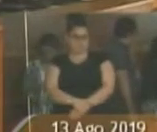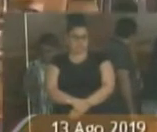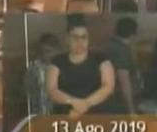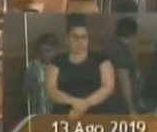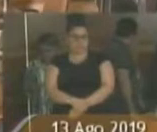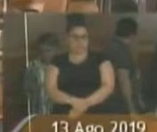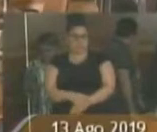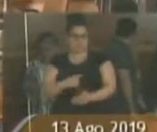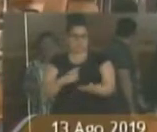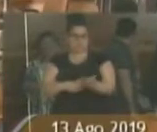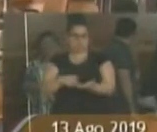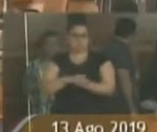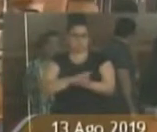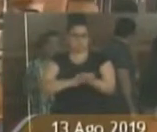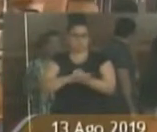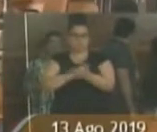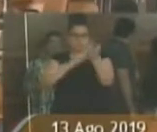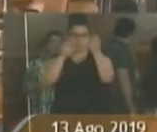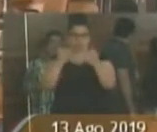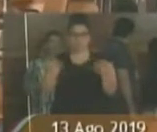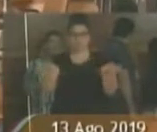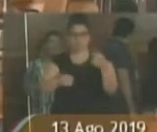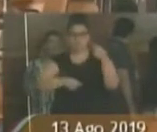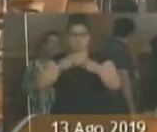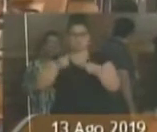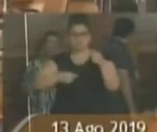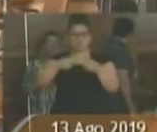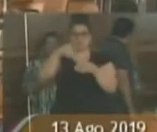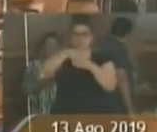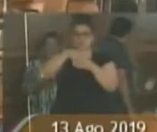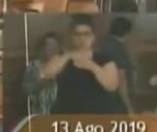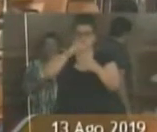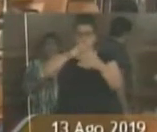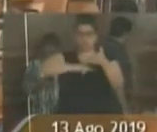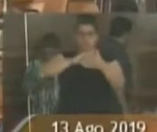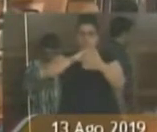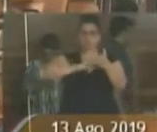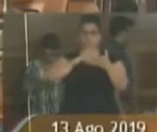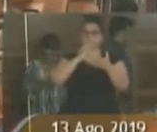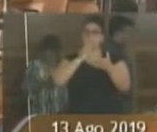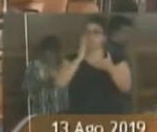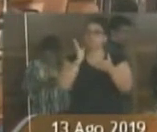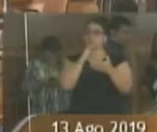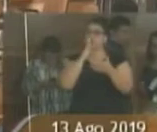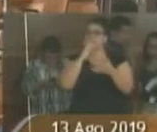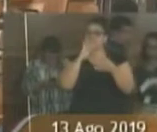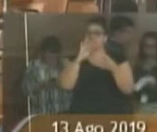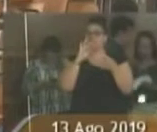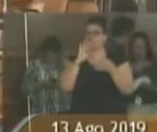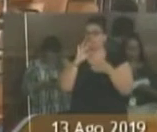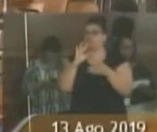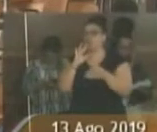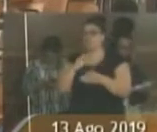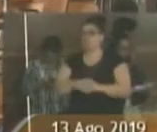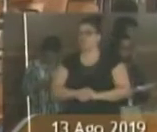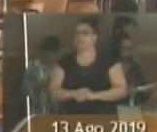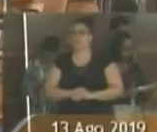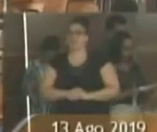Não havendo mais oradores pelo expediente, colocarei em discussão e votação os requerimentos verbais que solicitaram o regime de urgência.